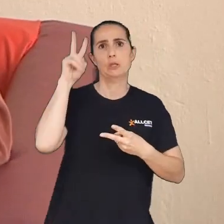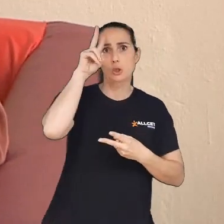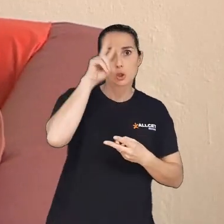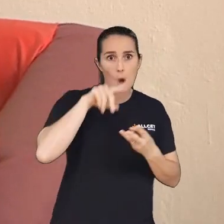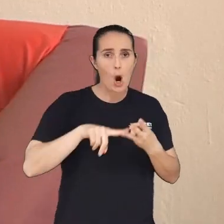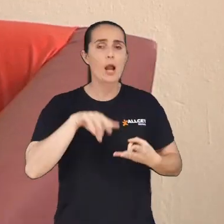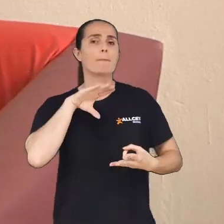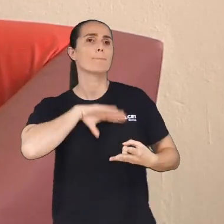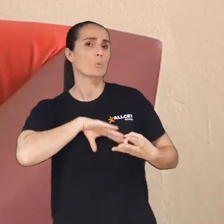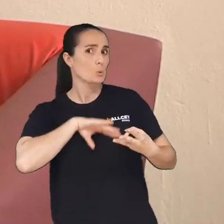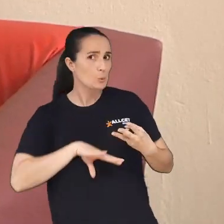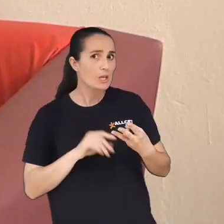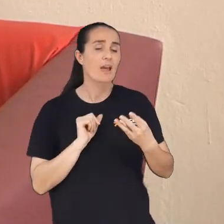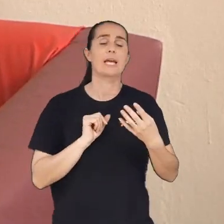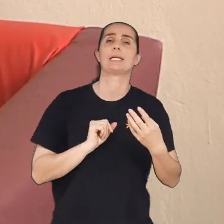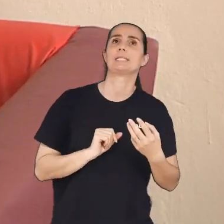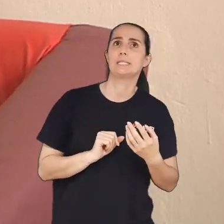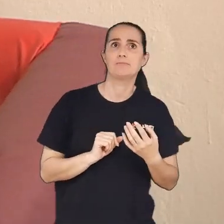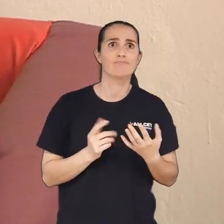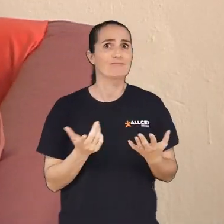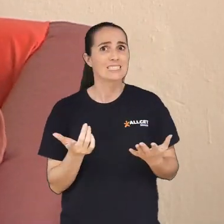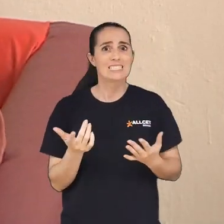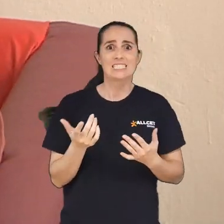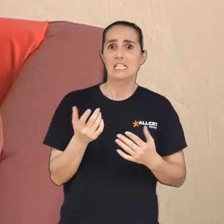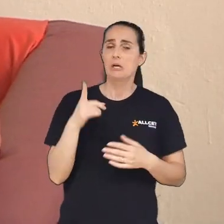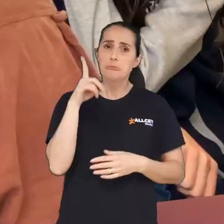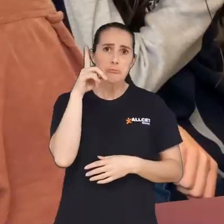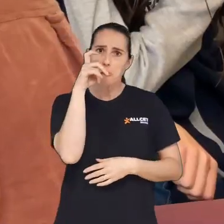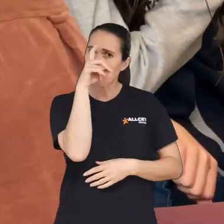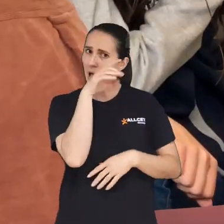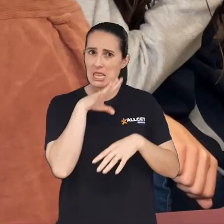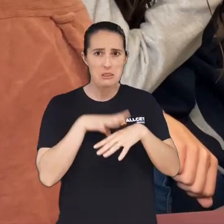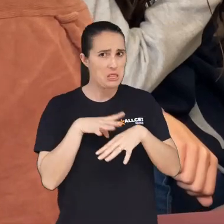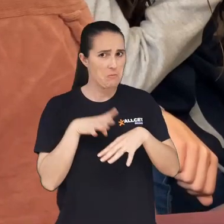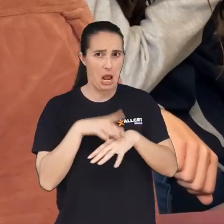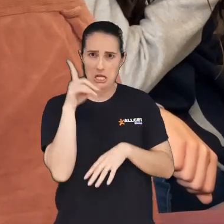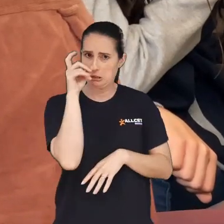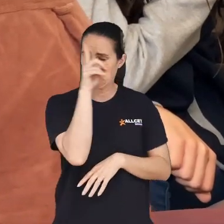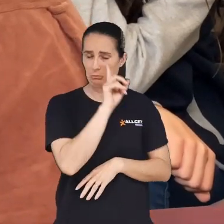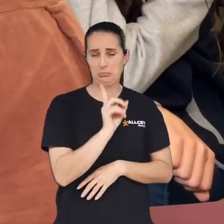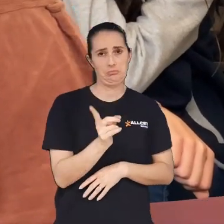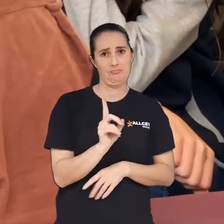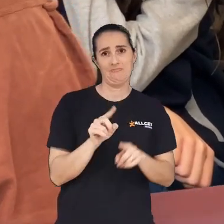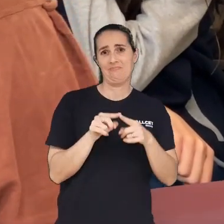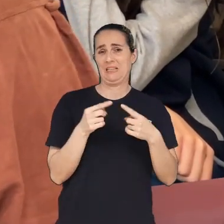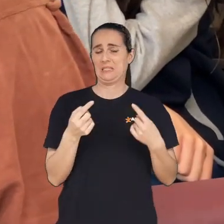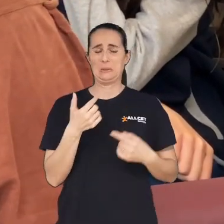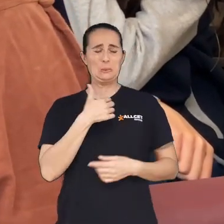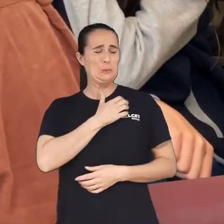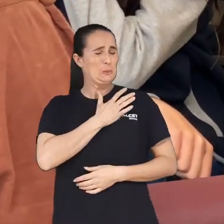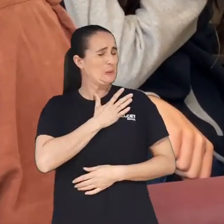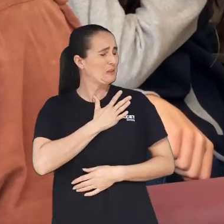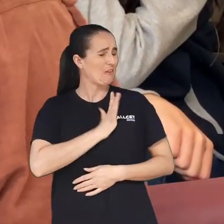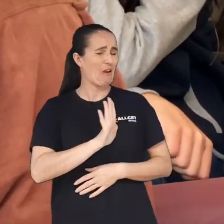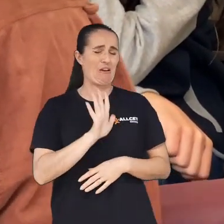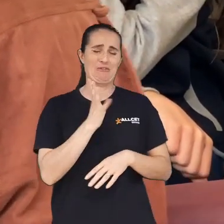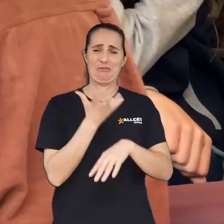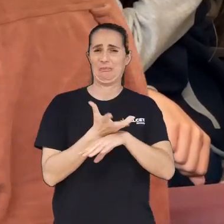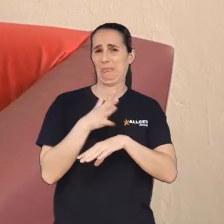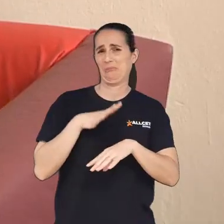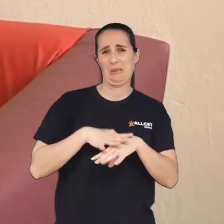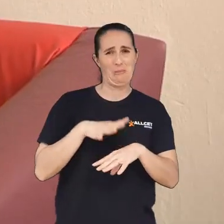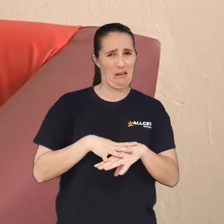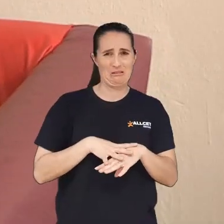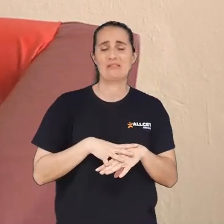história, português. Não tinha dificuldade com matemática, mas detestava